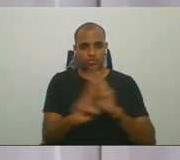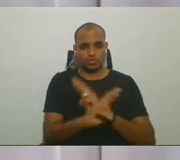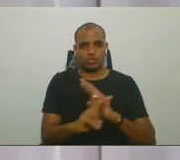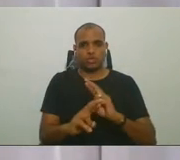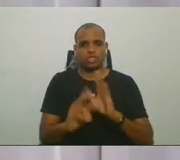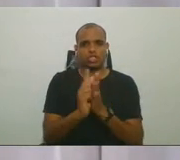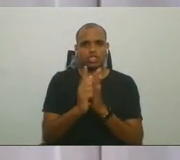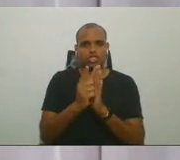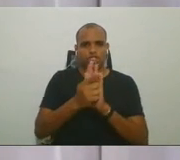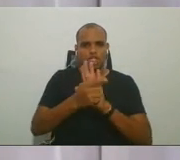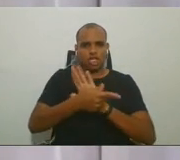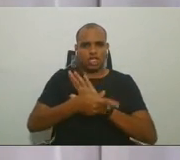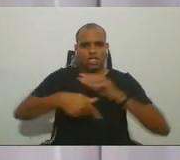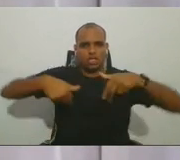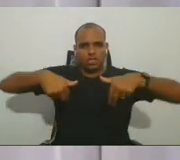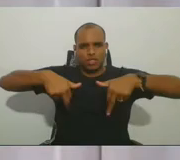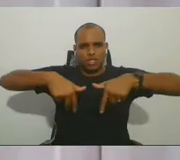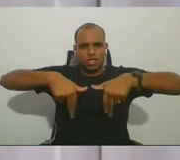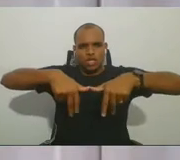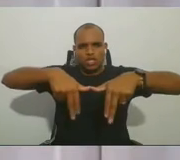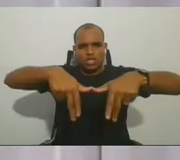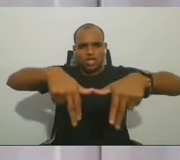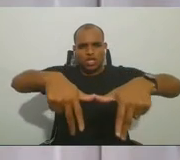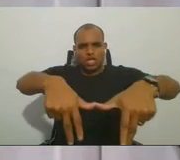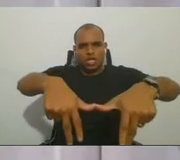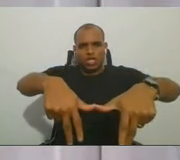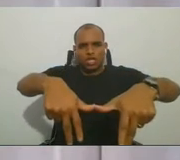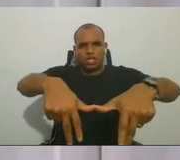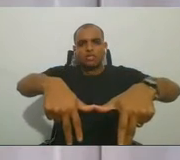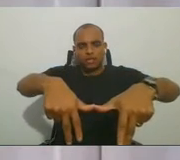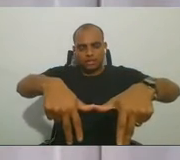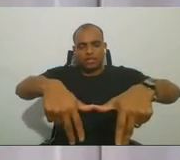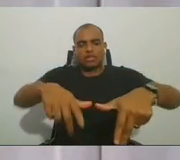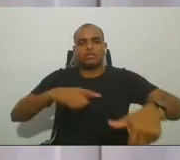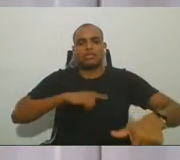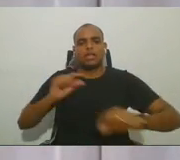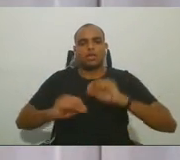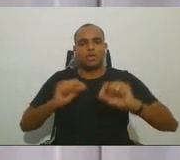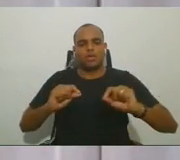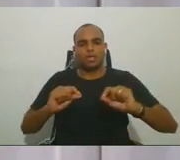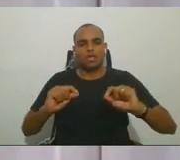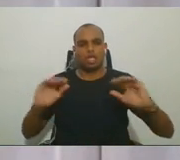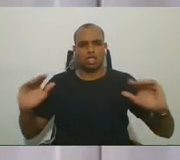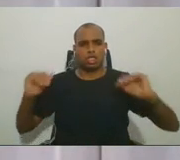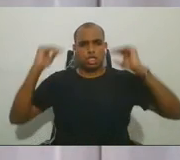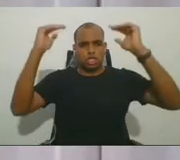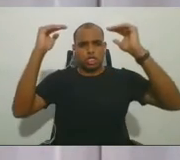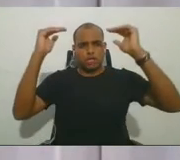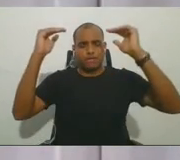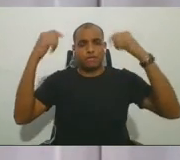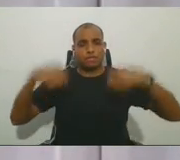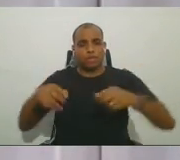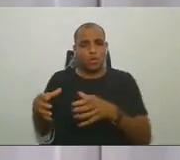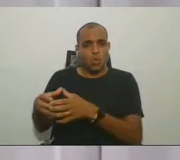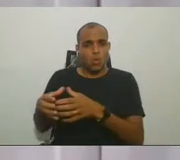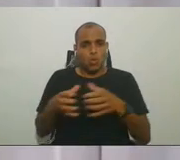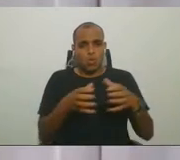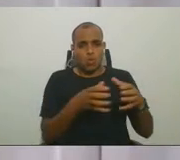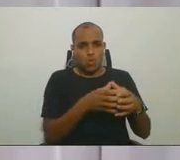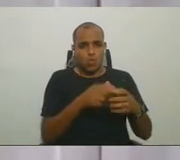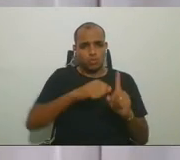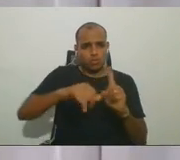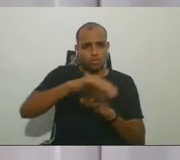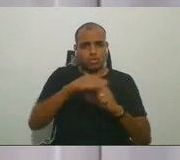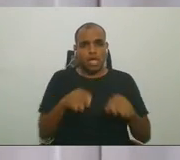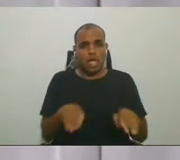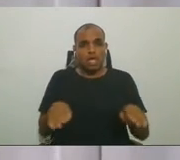gênero tem antecedido as hierarquias que igualam os grupos sociais.